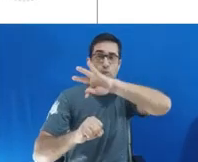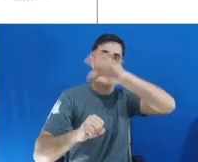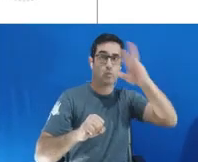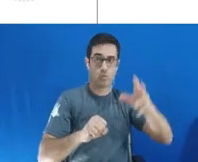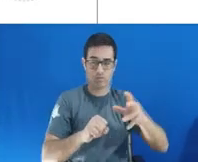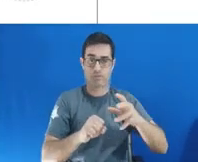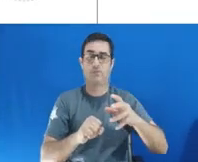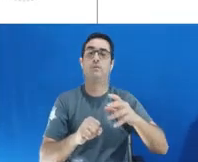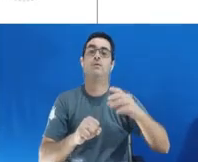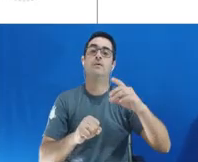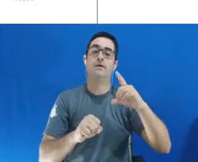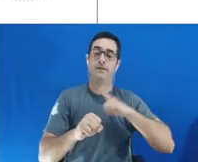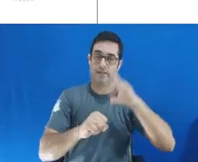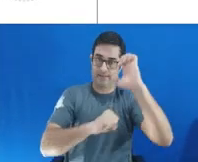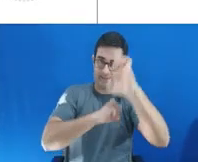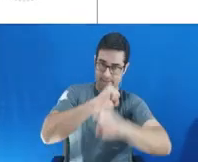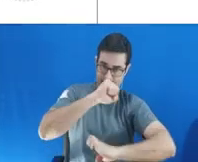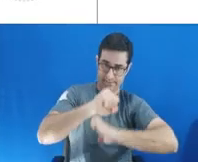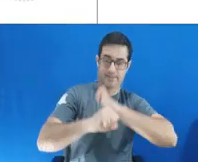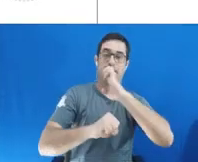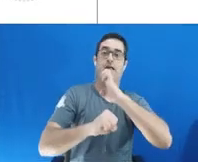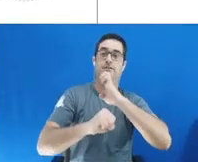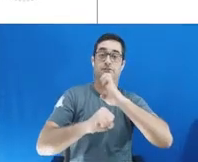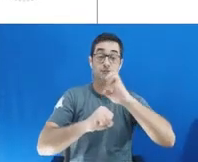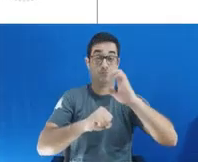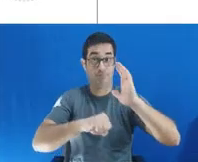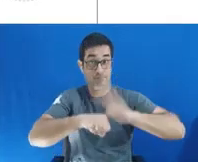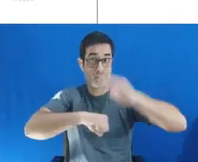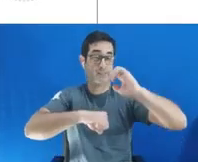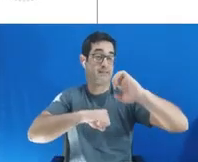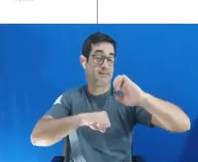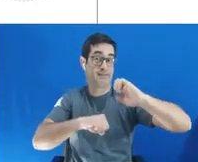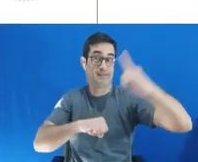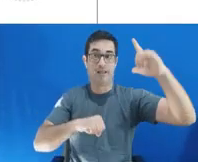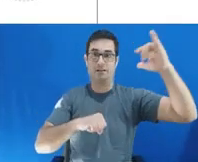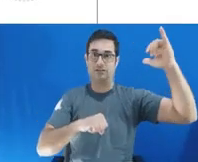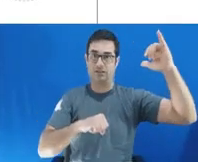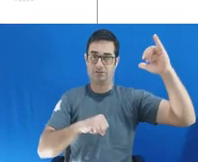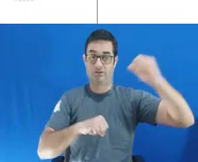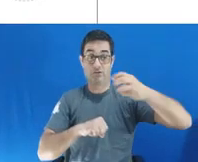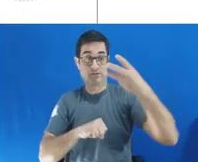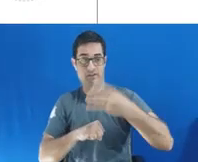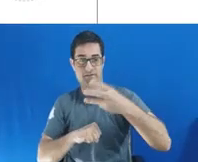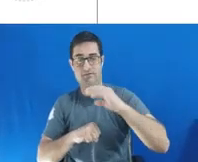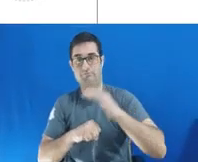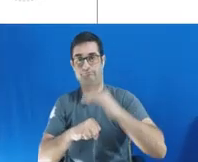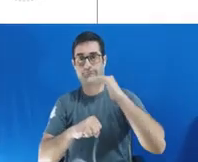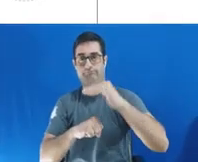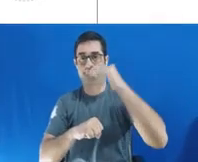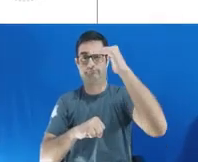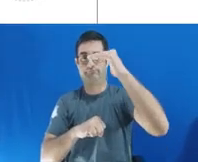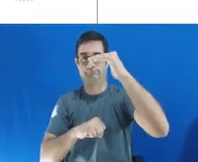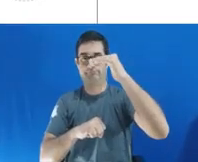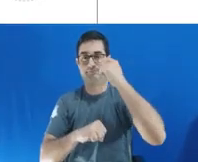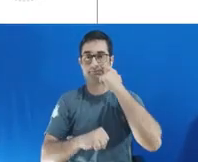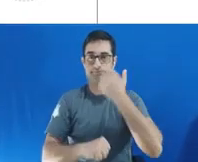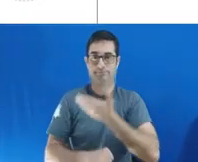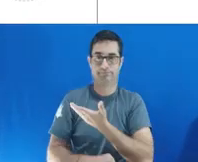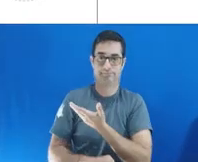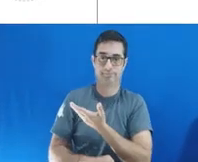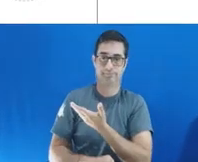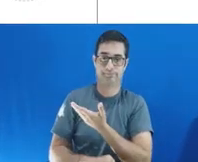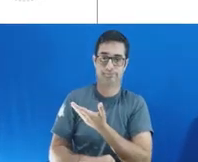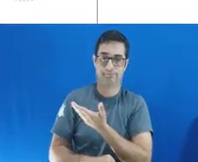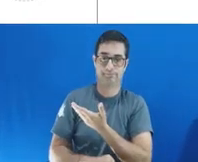têm elétron mais energético no terceiro nível. Por isso que eles estão no terceiro período. Então tá aqui, ó.